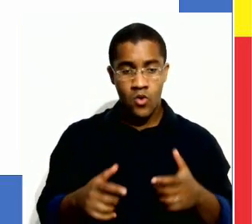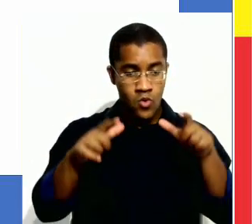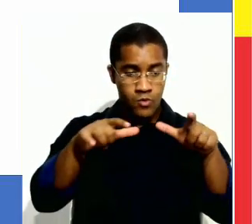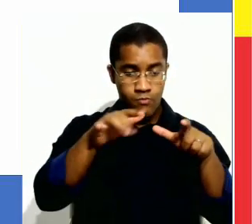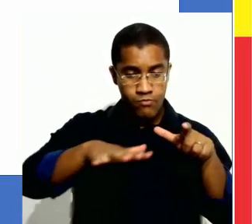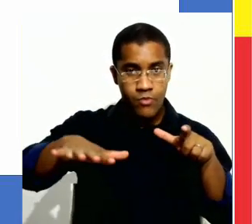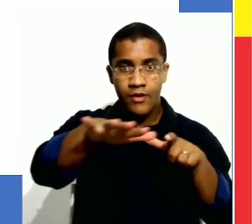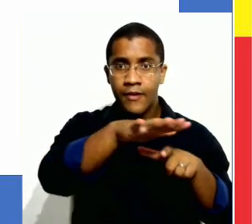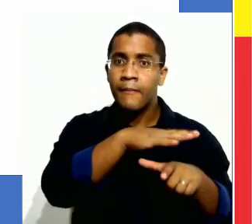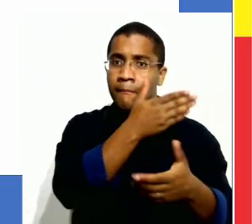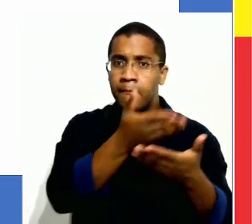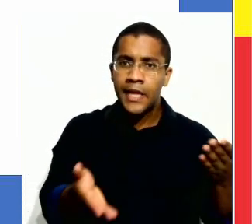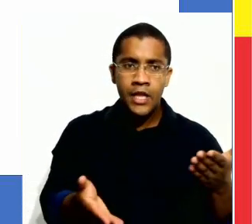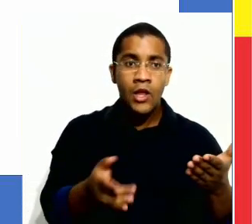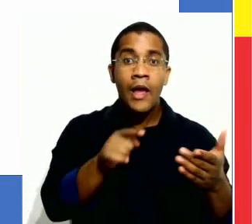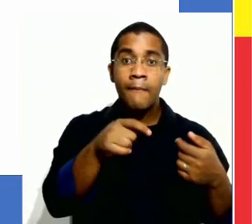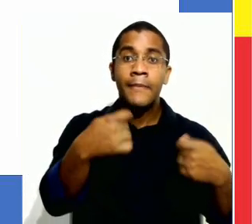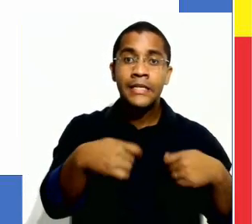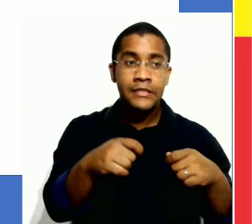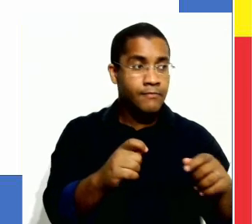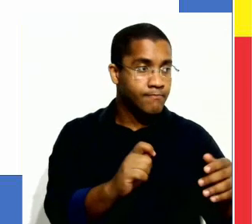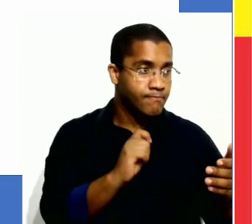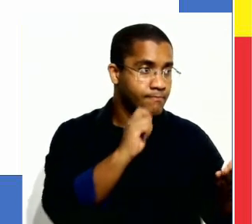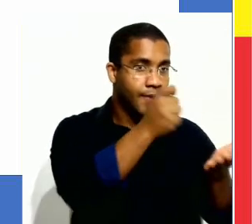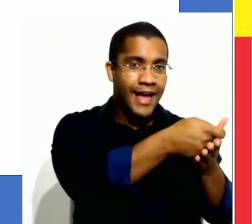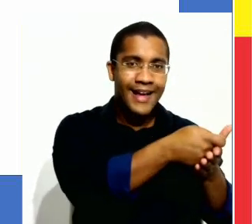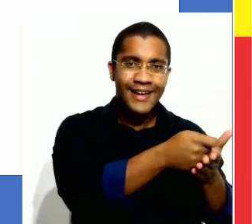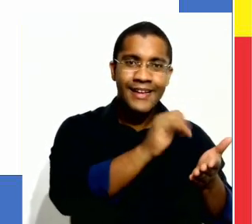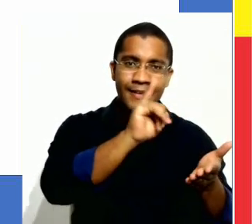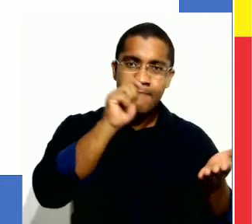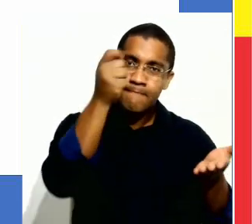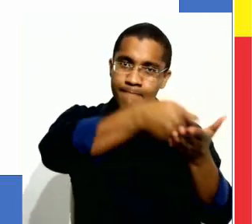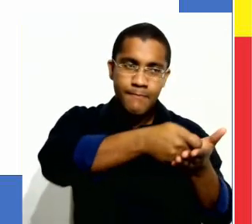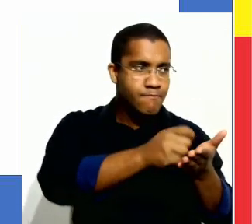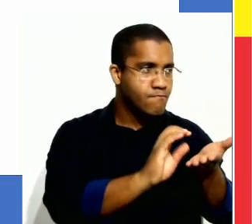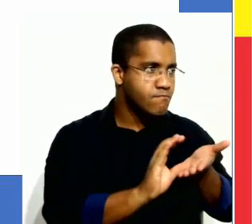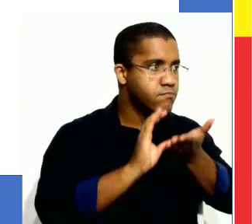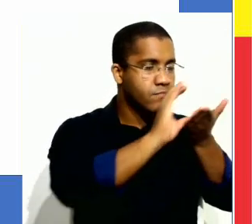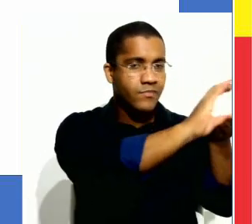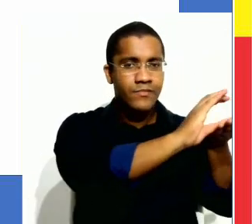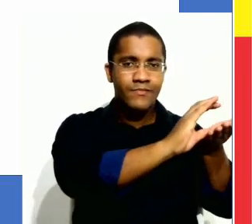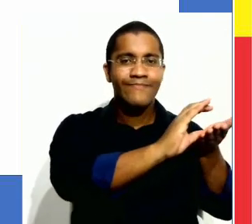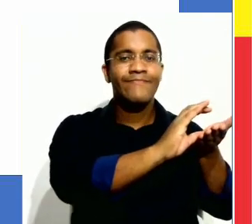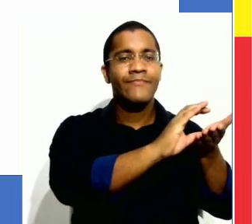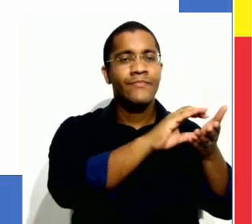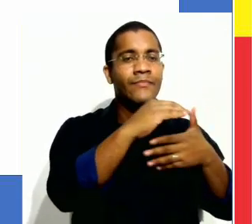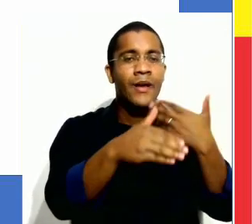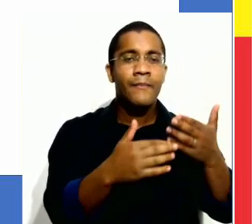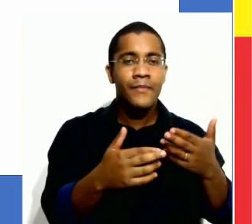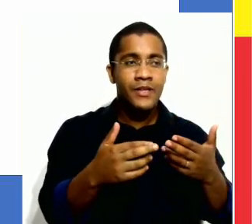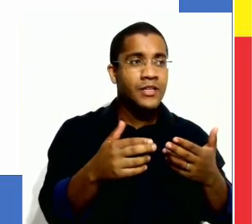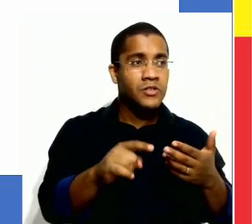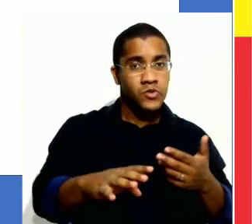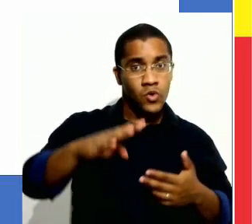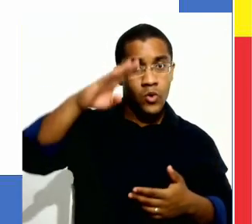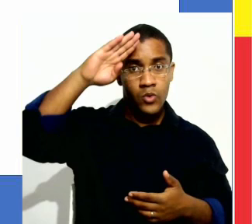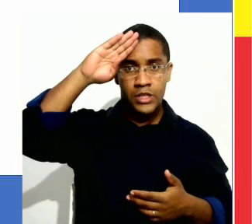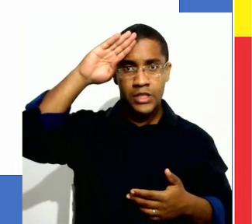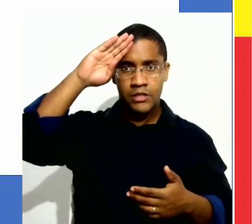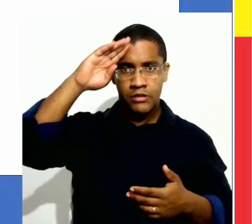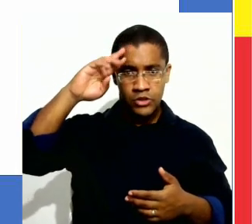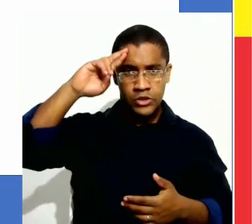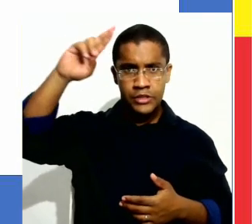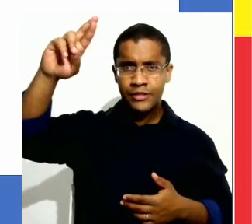sendo obrigada a pagar pesados impostos e foi despida do poder